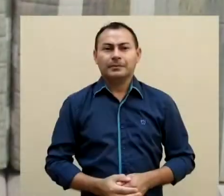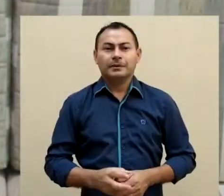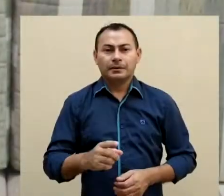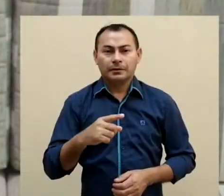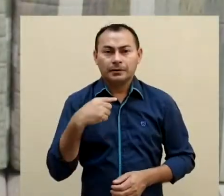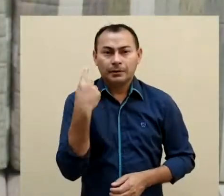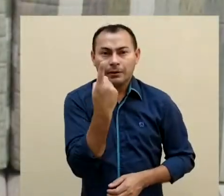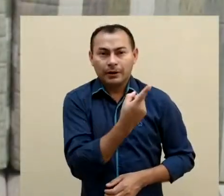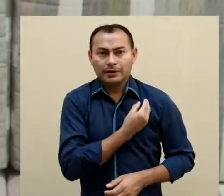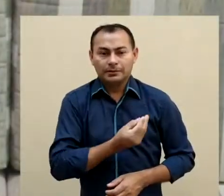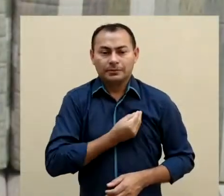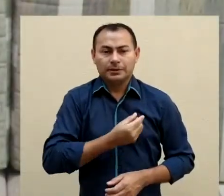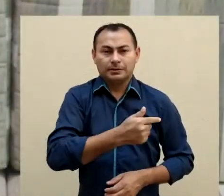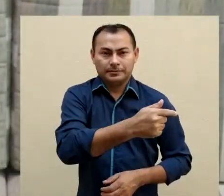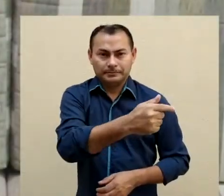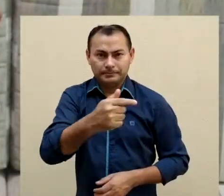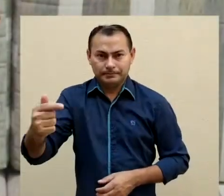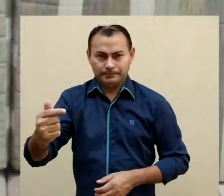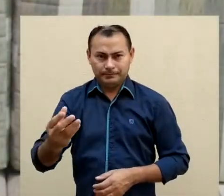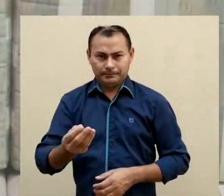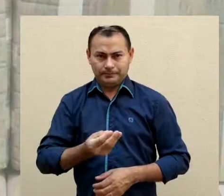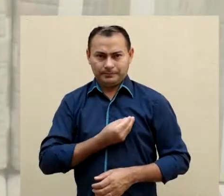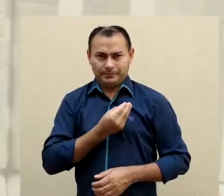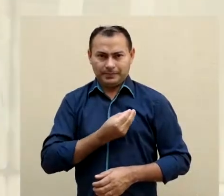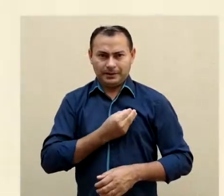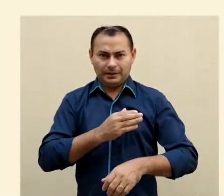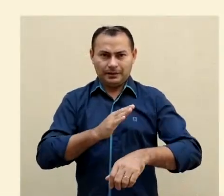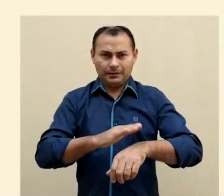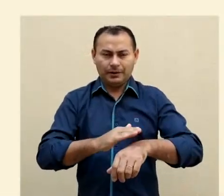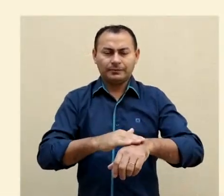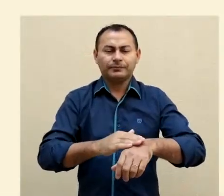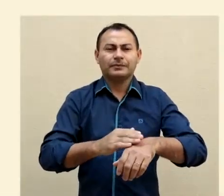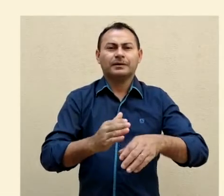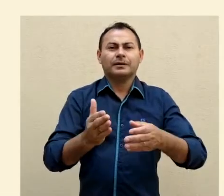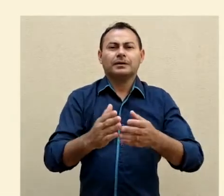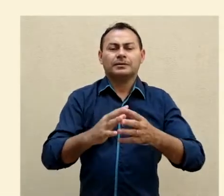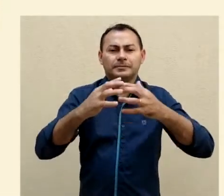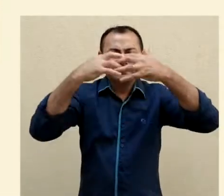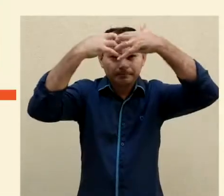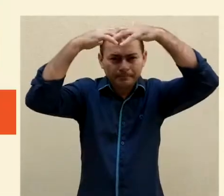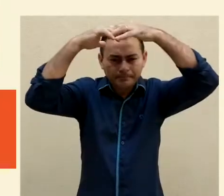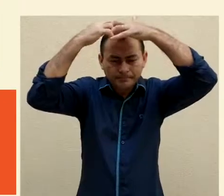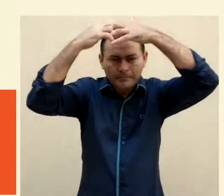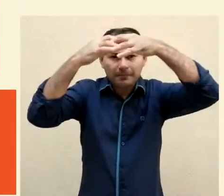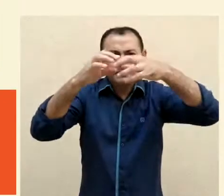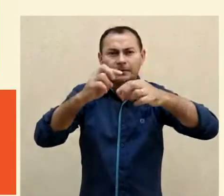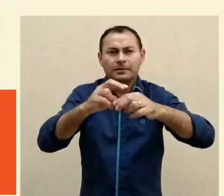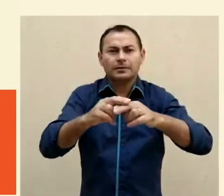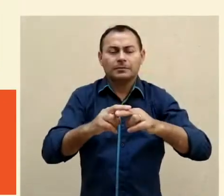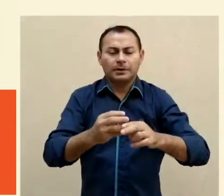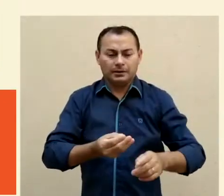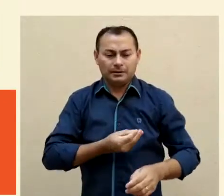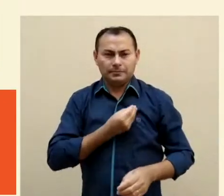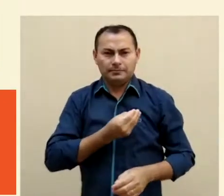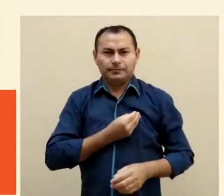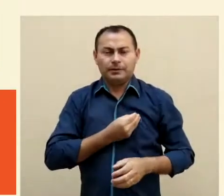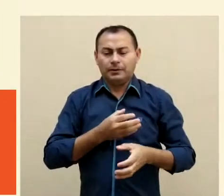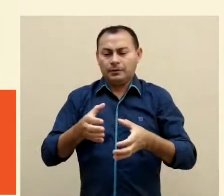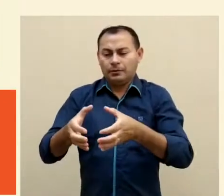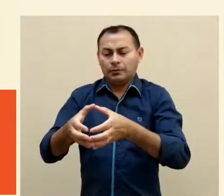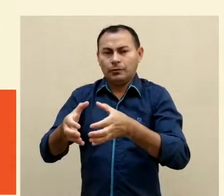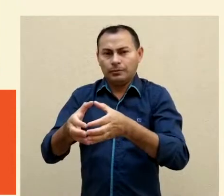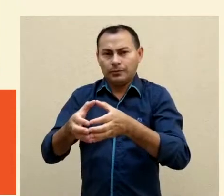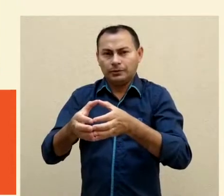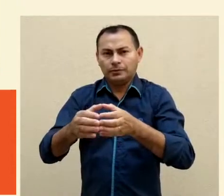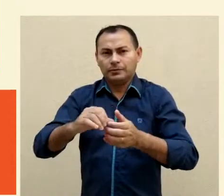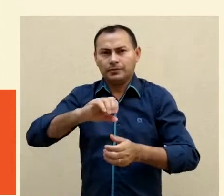Estamos vivendo a Semana da Vida. Neste tempo de reflexão sobre a vida, a